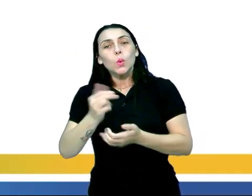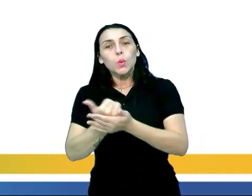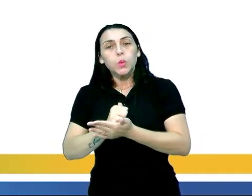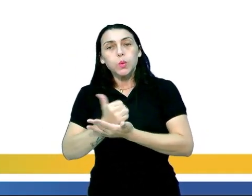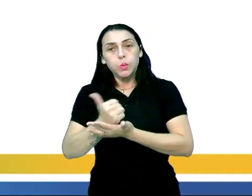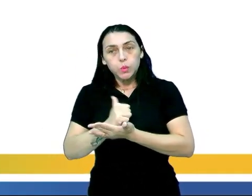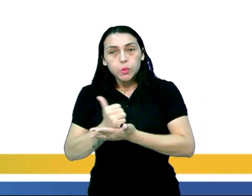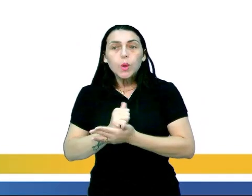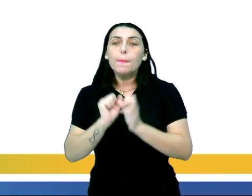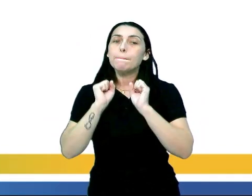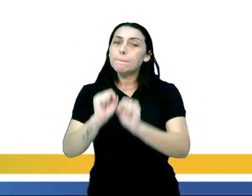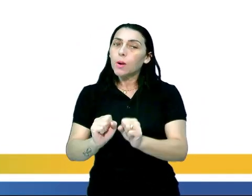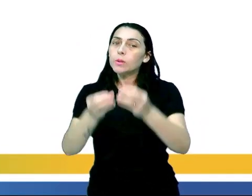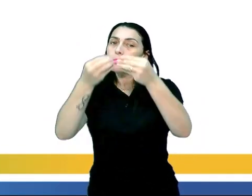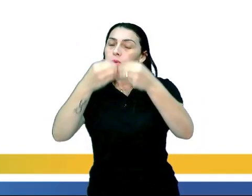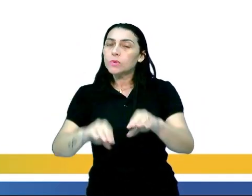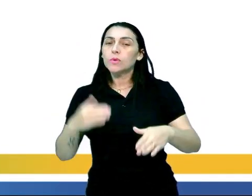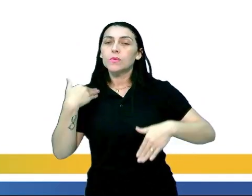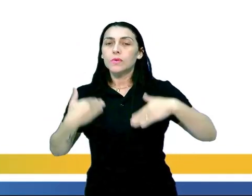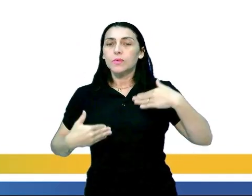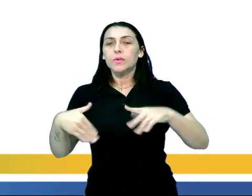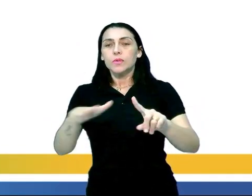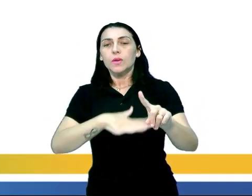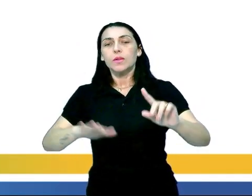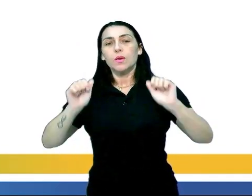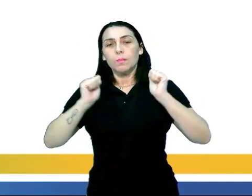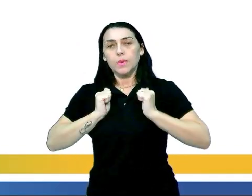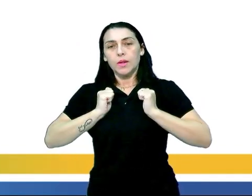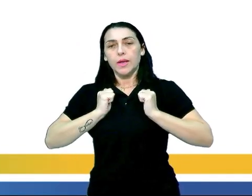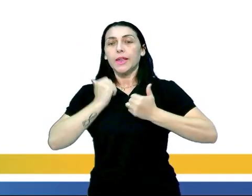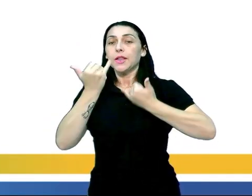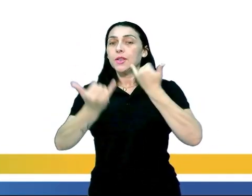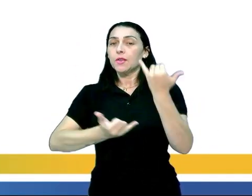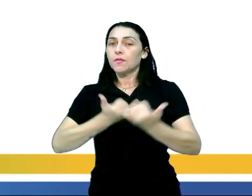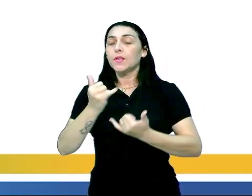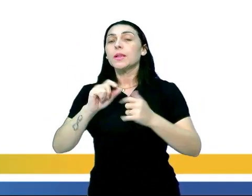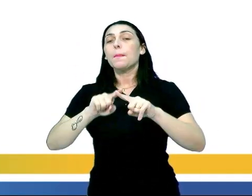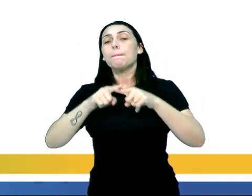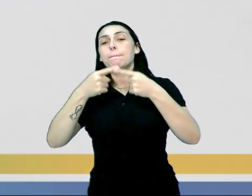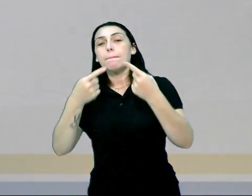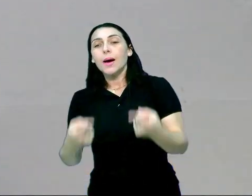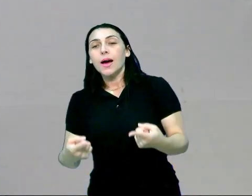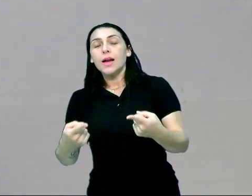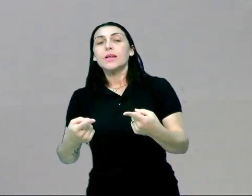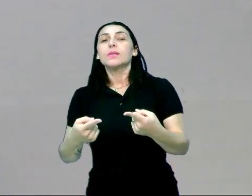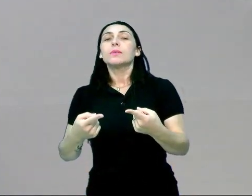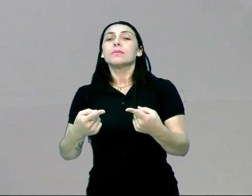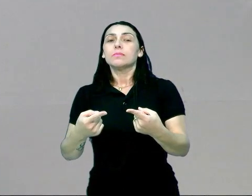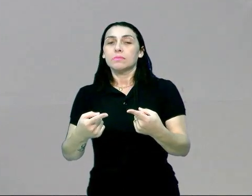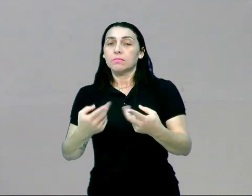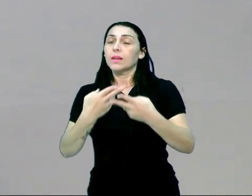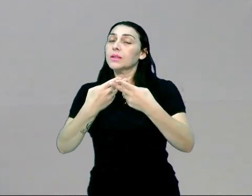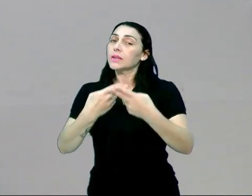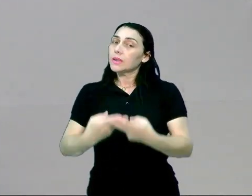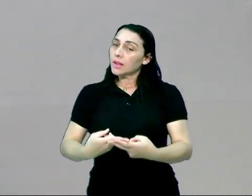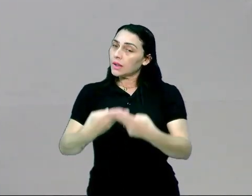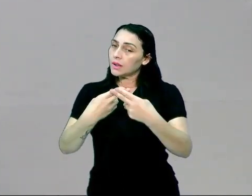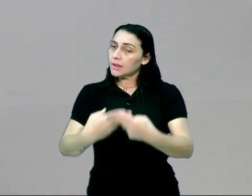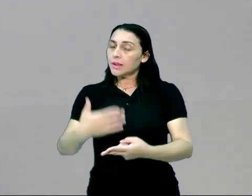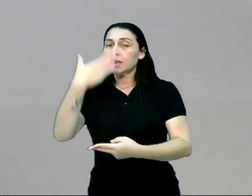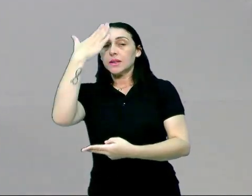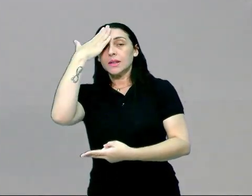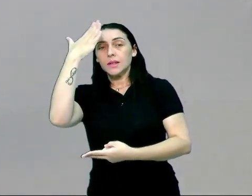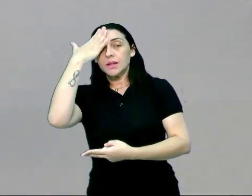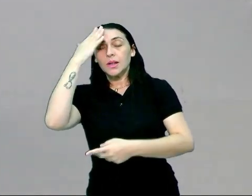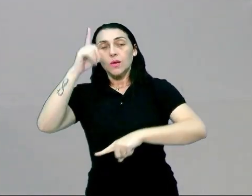jogos eletrônicos, podem afetar os aspectos físicos, sociais, comportamentais, mas o lance é divertir-se com parcimônia. É entender que